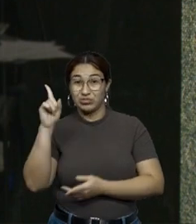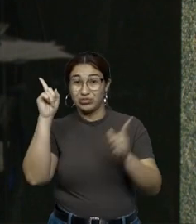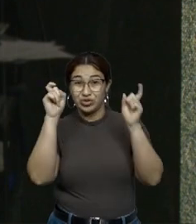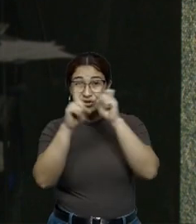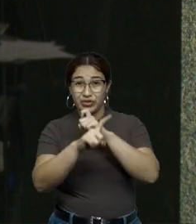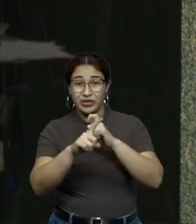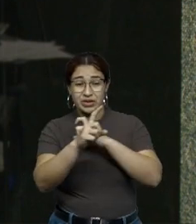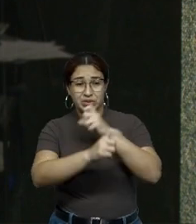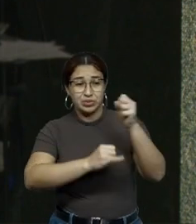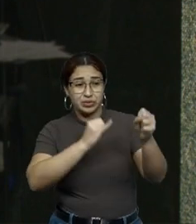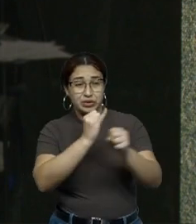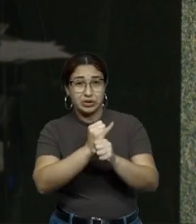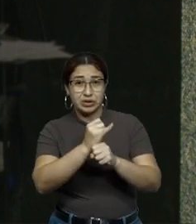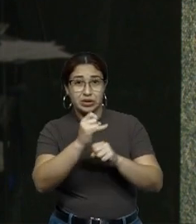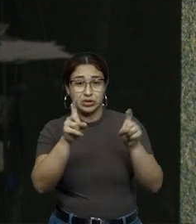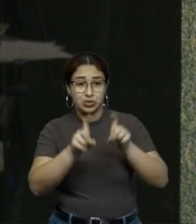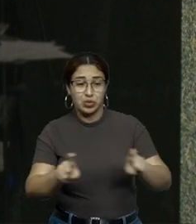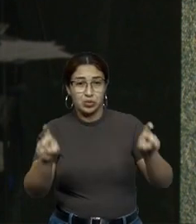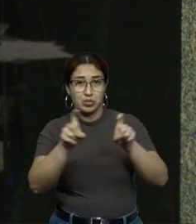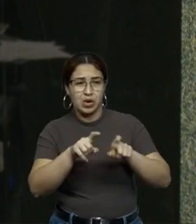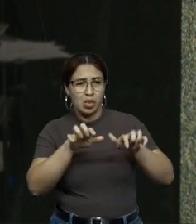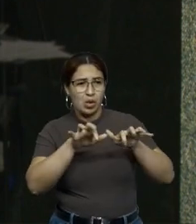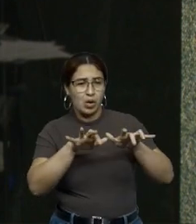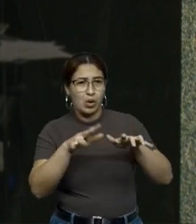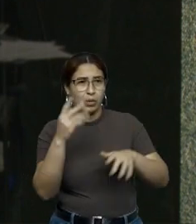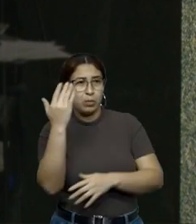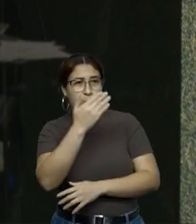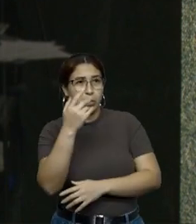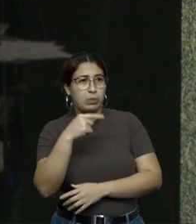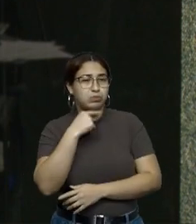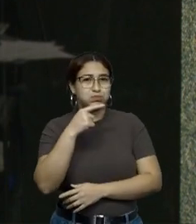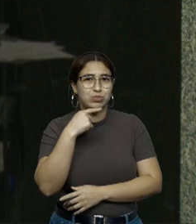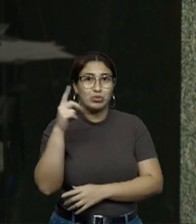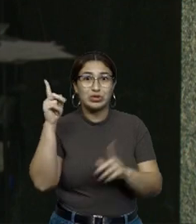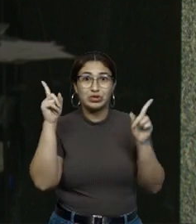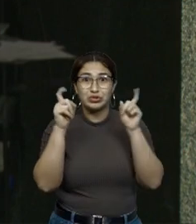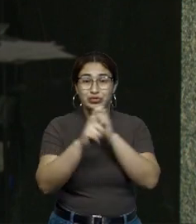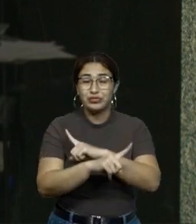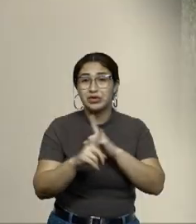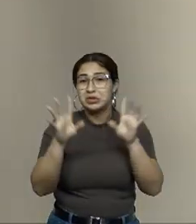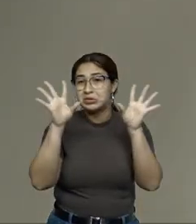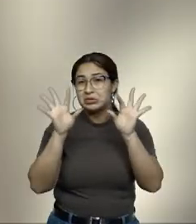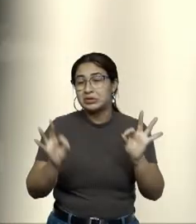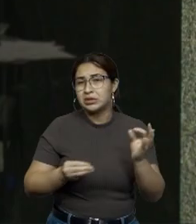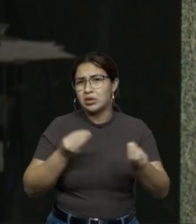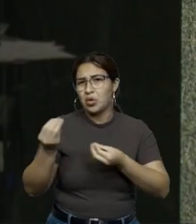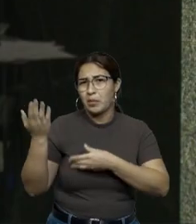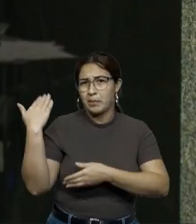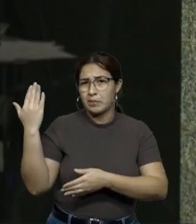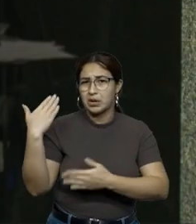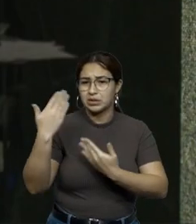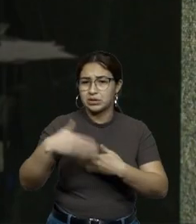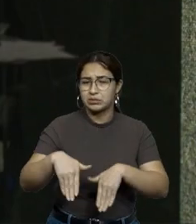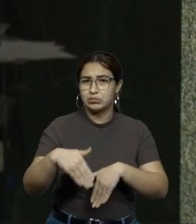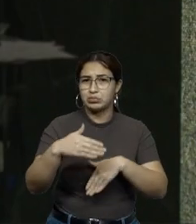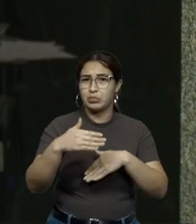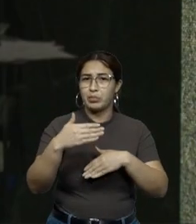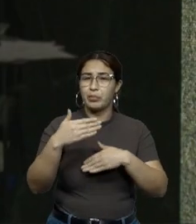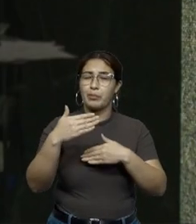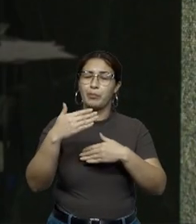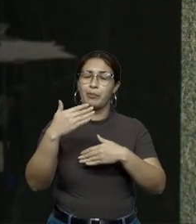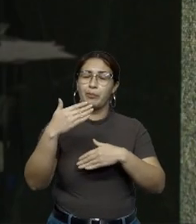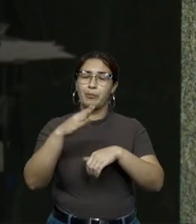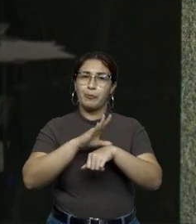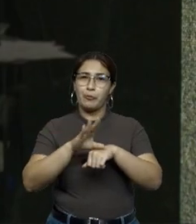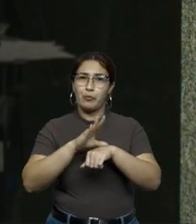vezes o professor ele o banco de dados foi importado eu não sei se um do outro processo seletivo mas professores que não Colocaram uma